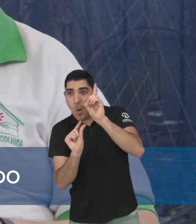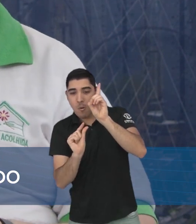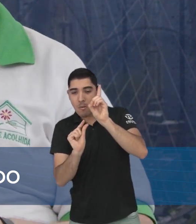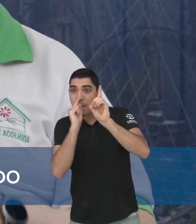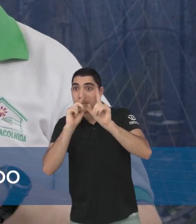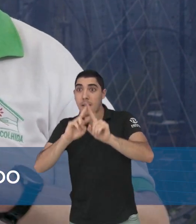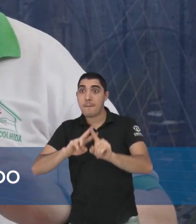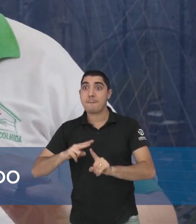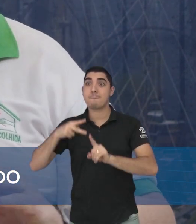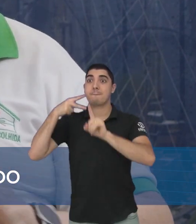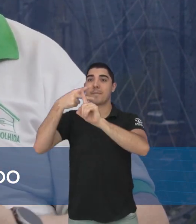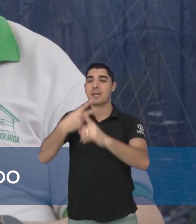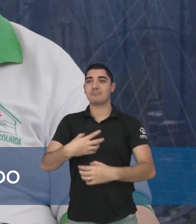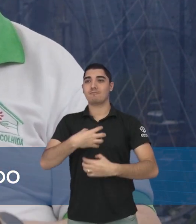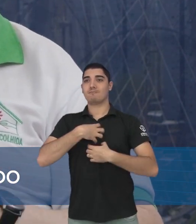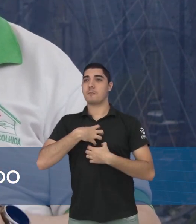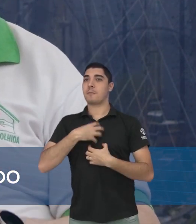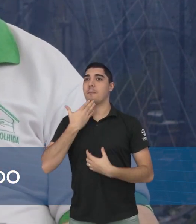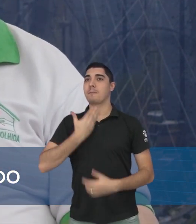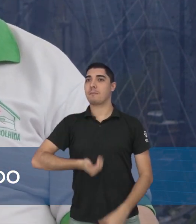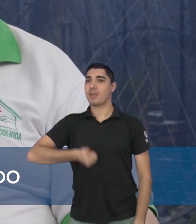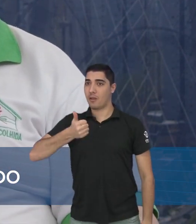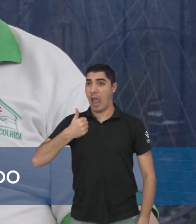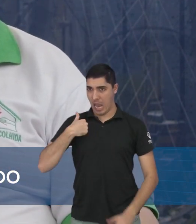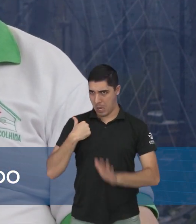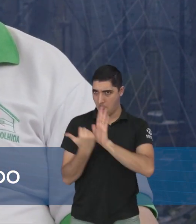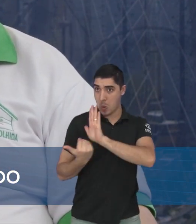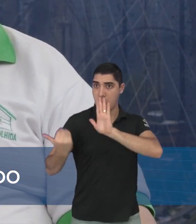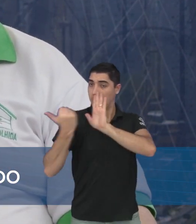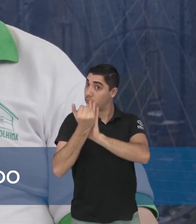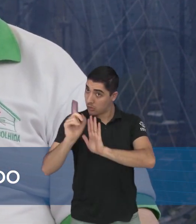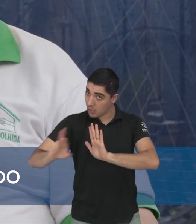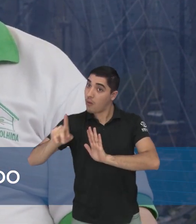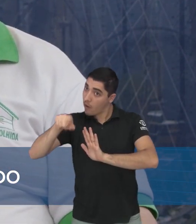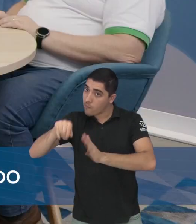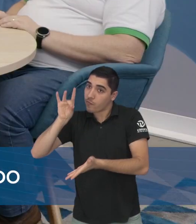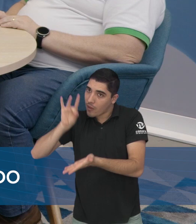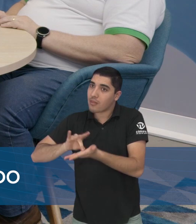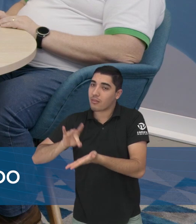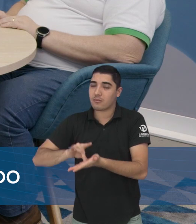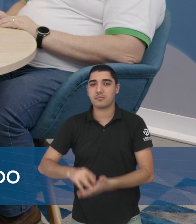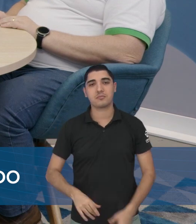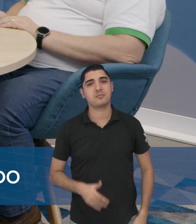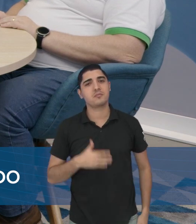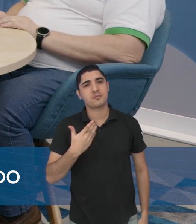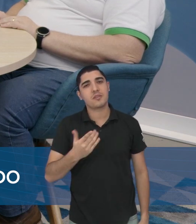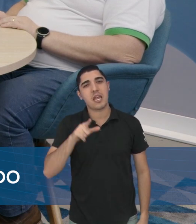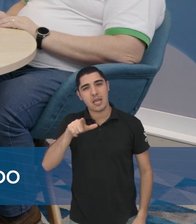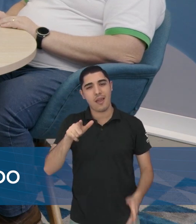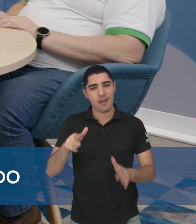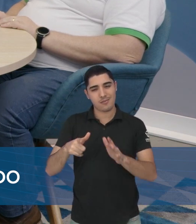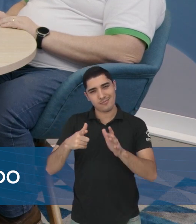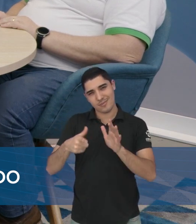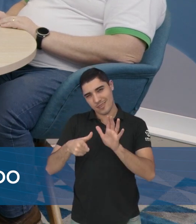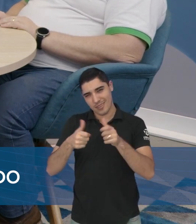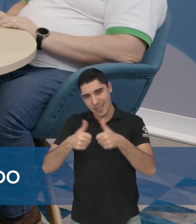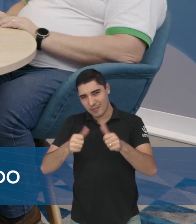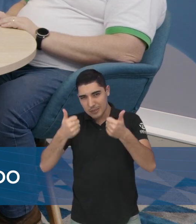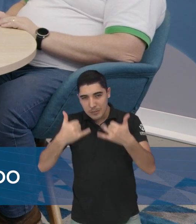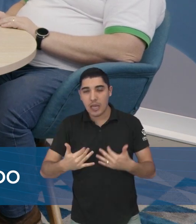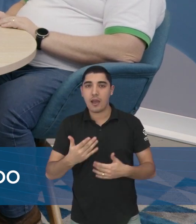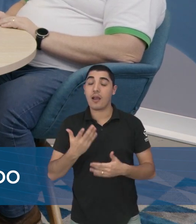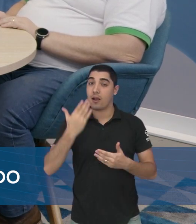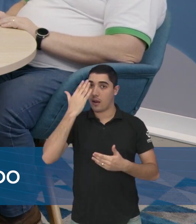ser até, sem exagero algum, chega a ser transformador. E no caso dela, a gente falava, felizmente, não